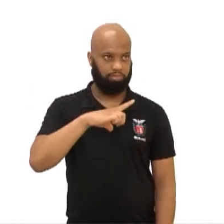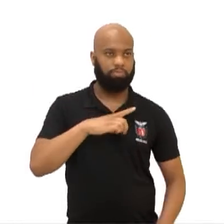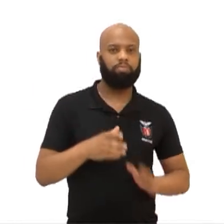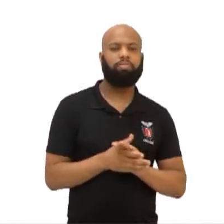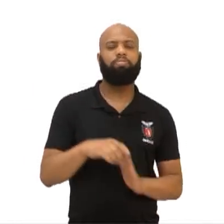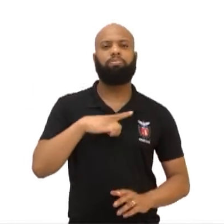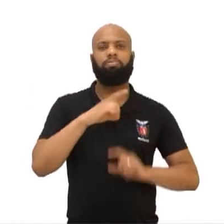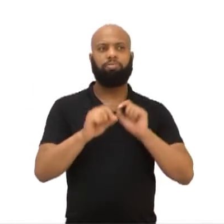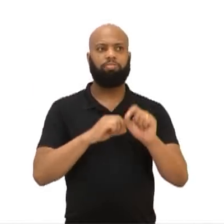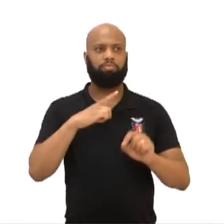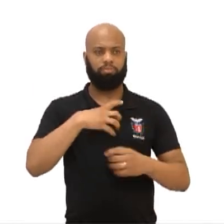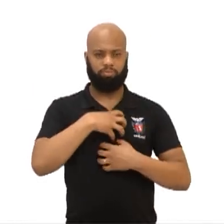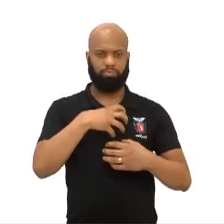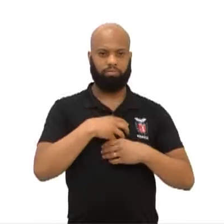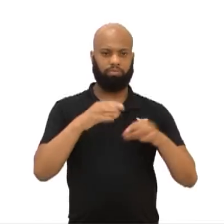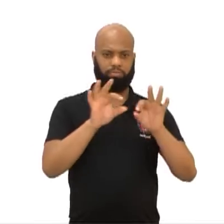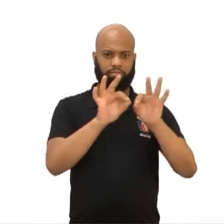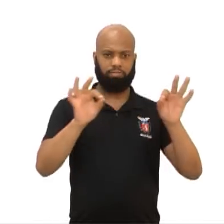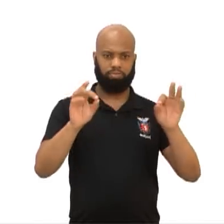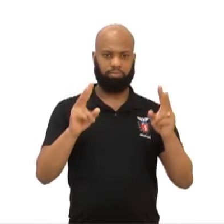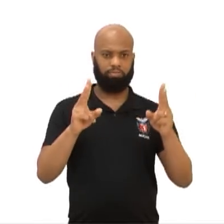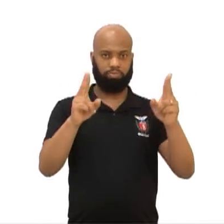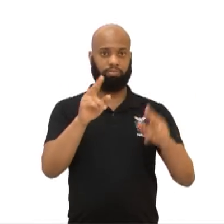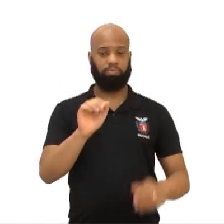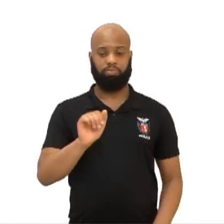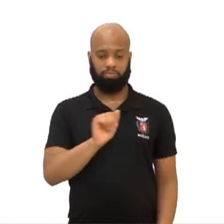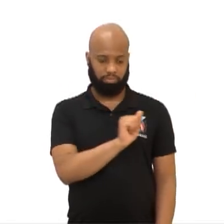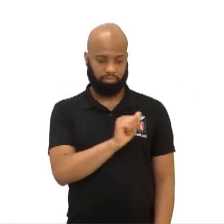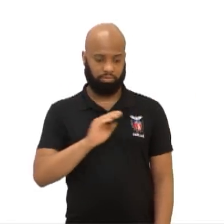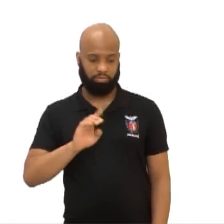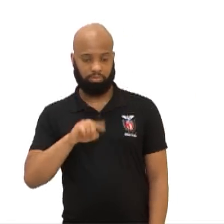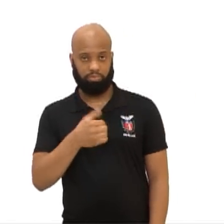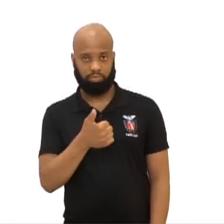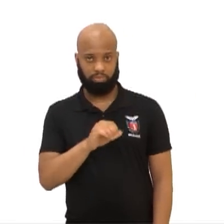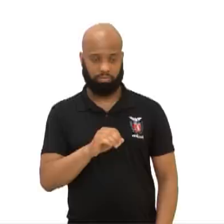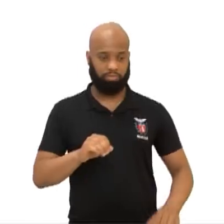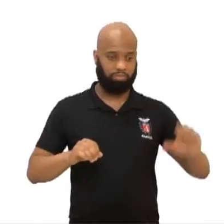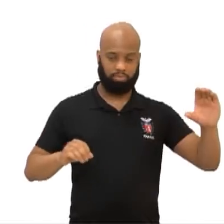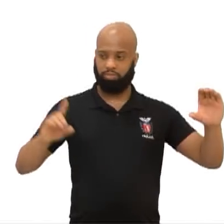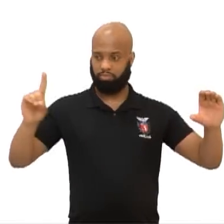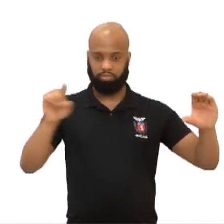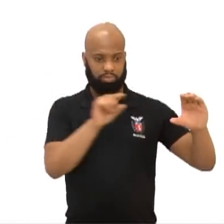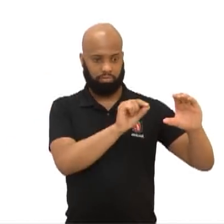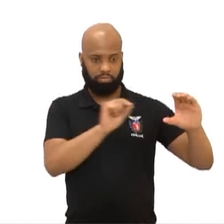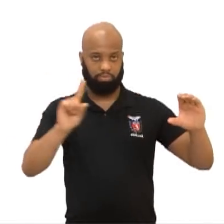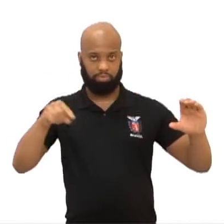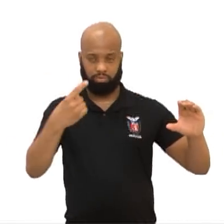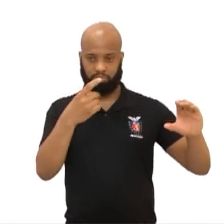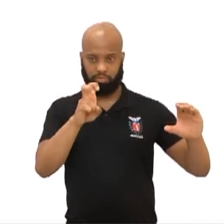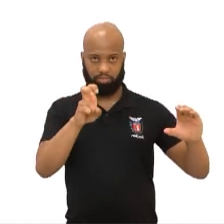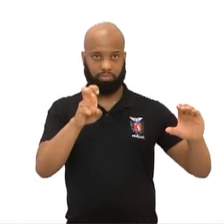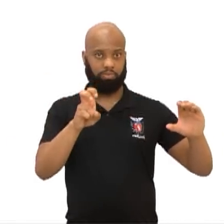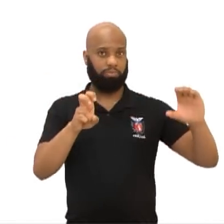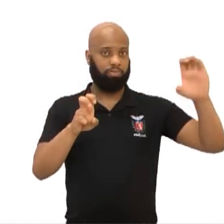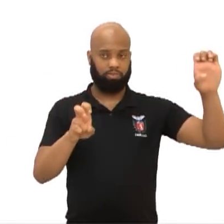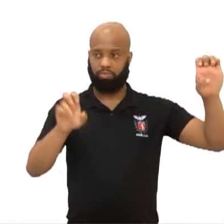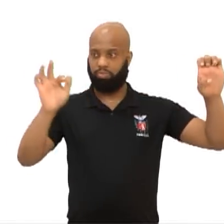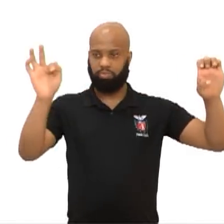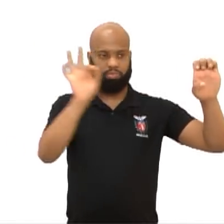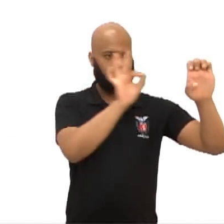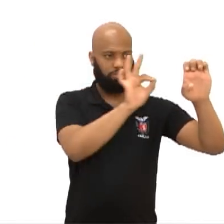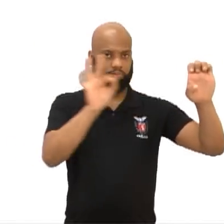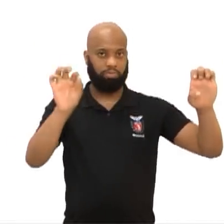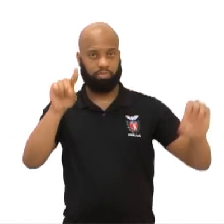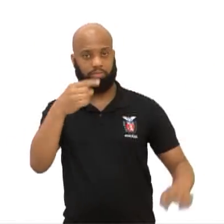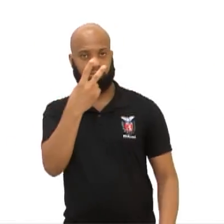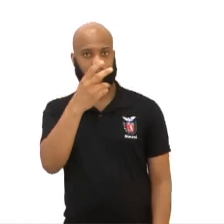eu tenho os segmentos AB valendo 10, CD valendo 15 e EF valendo 20. E eu vou